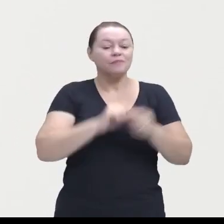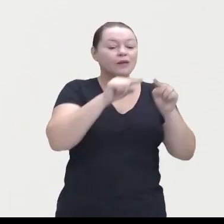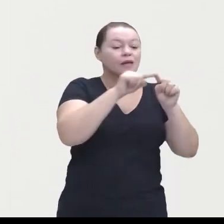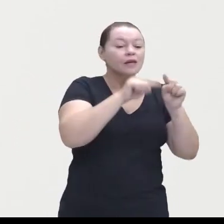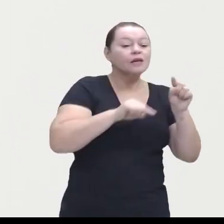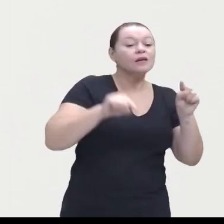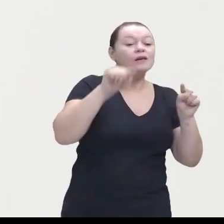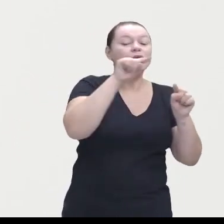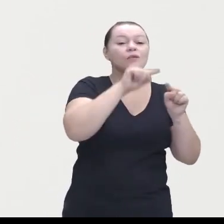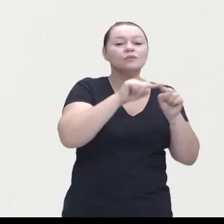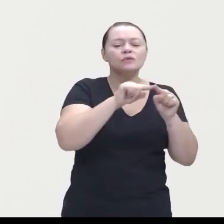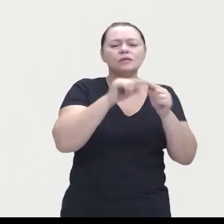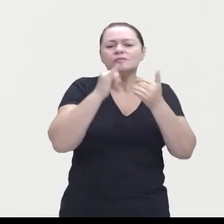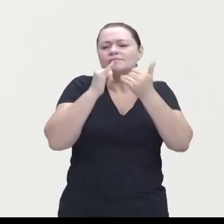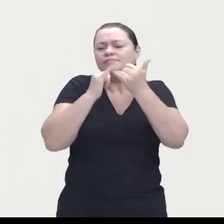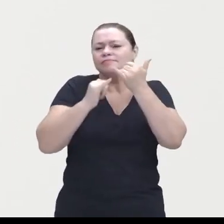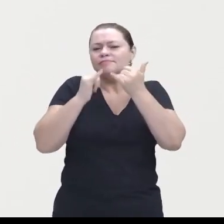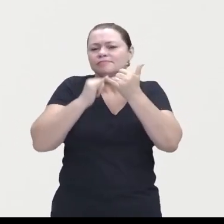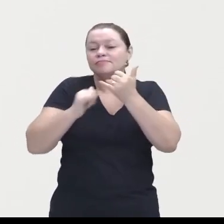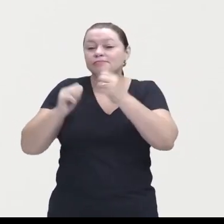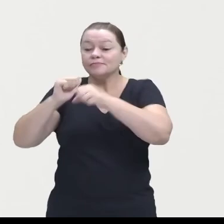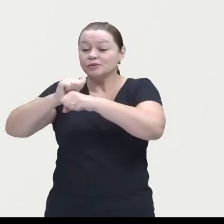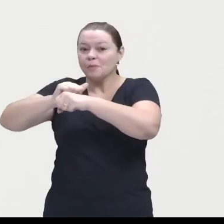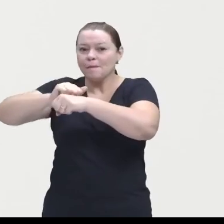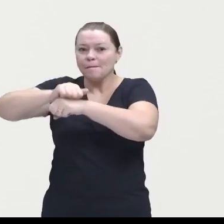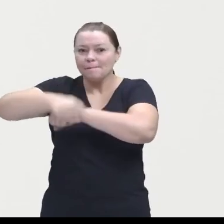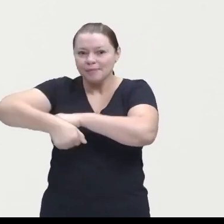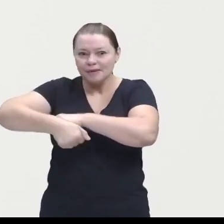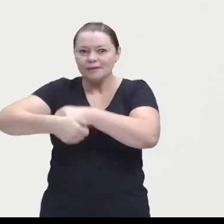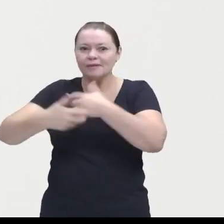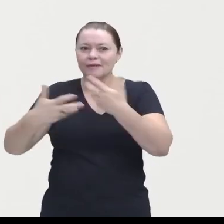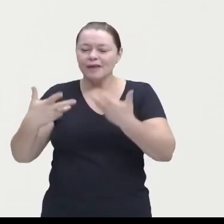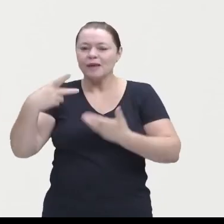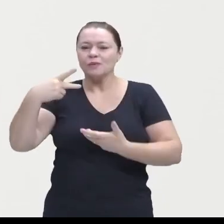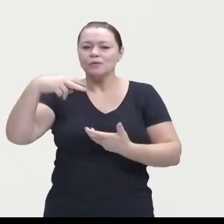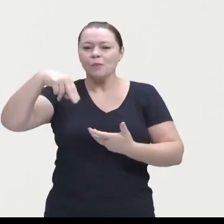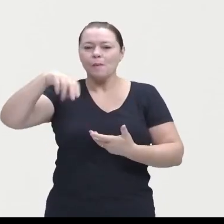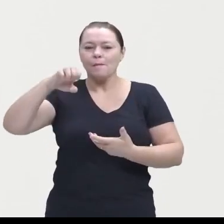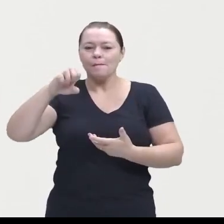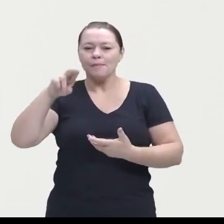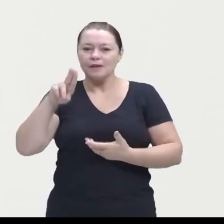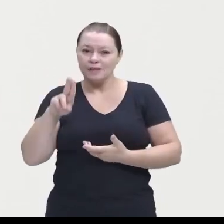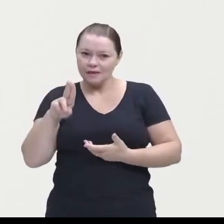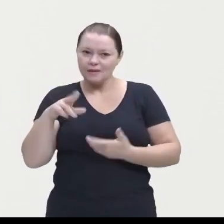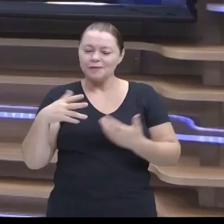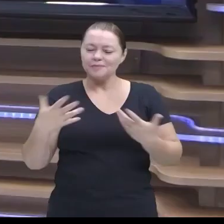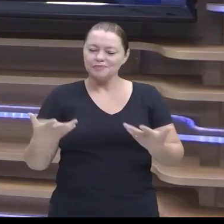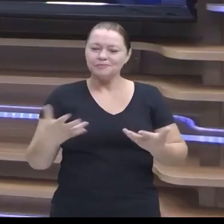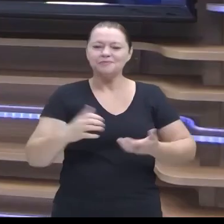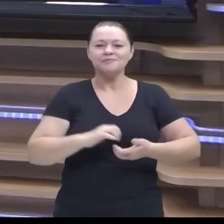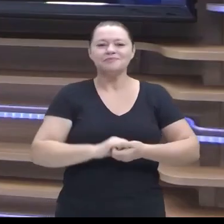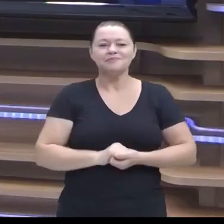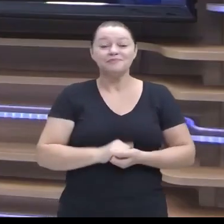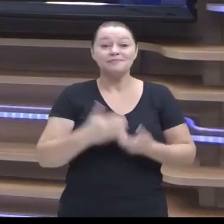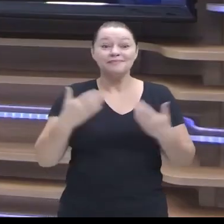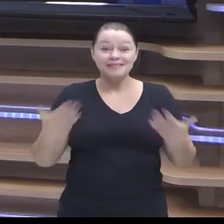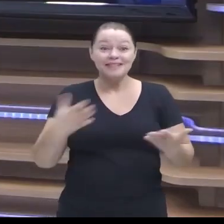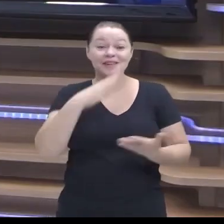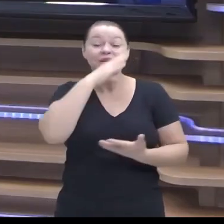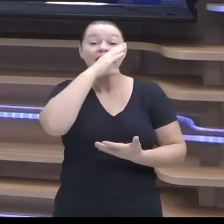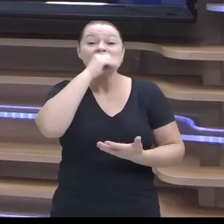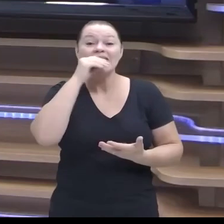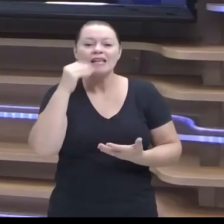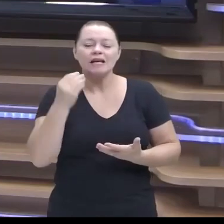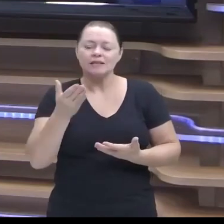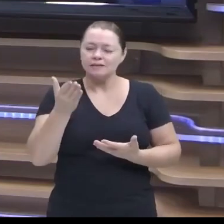Círculo tem a aparência do formato de uma roda. Crianças,